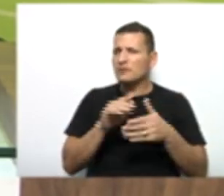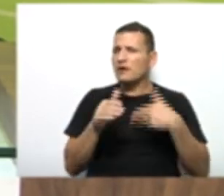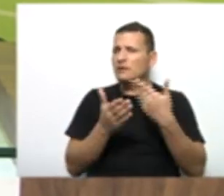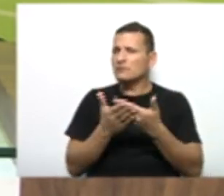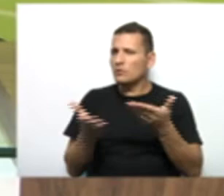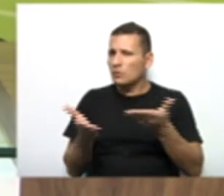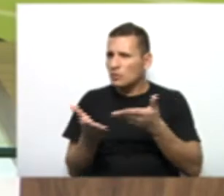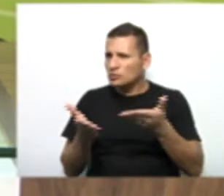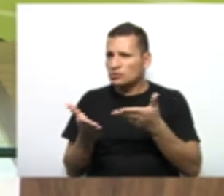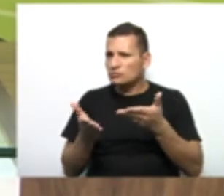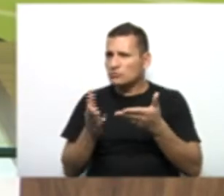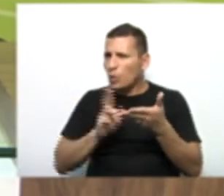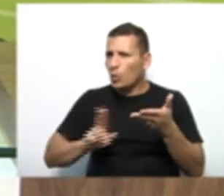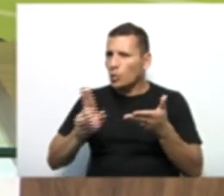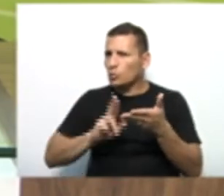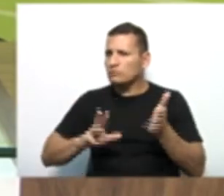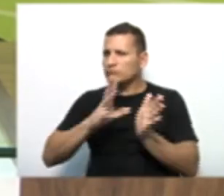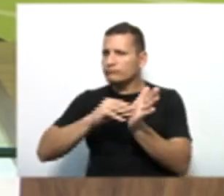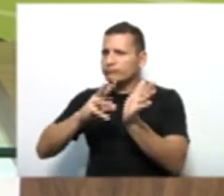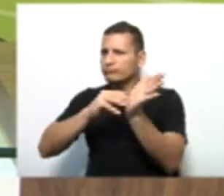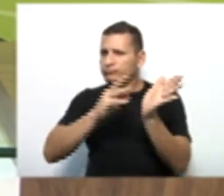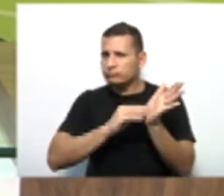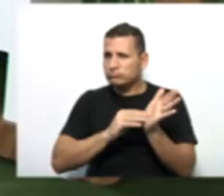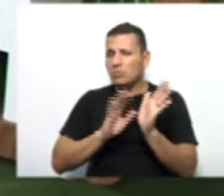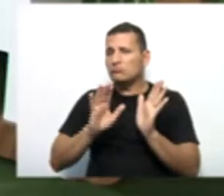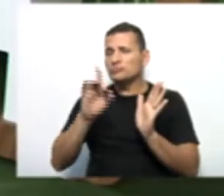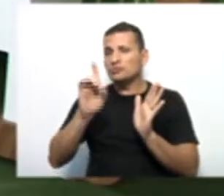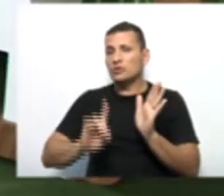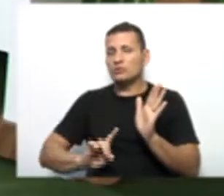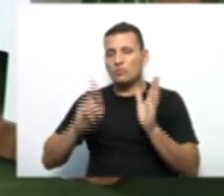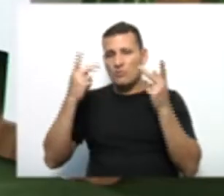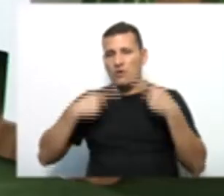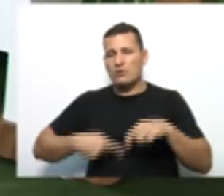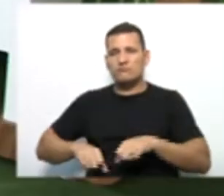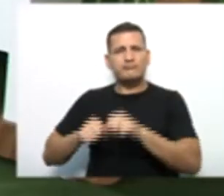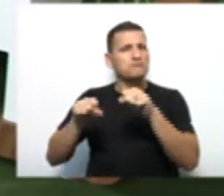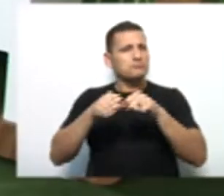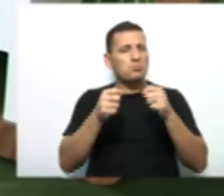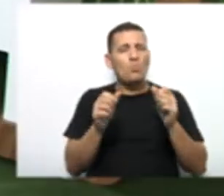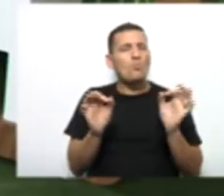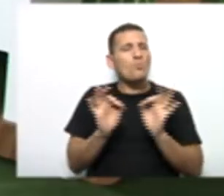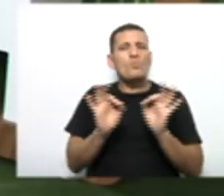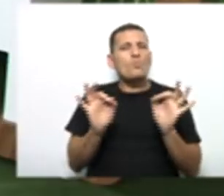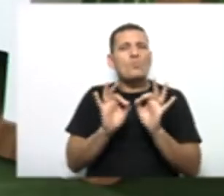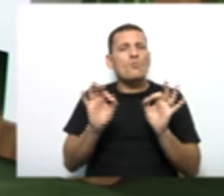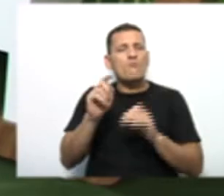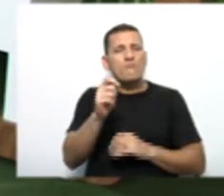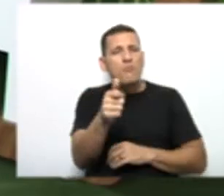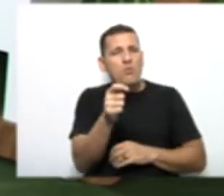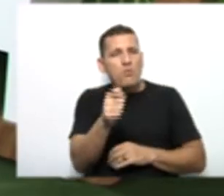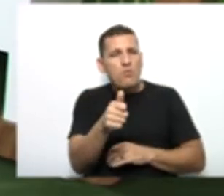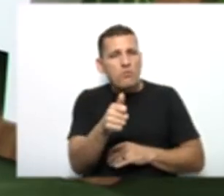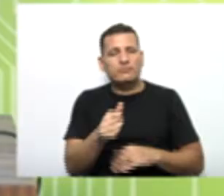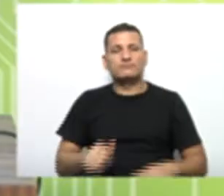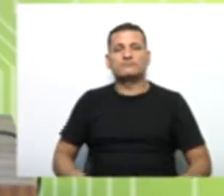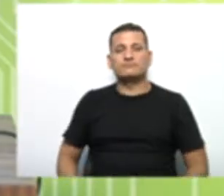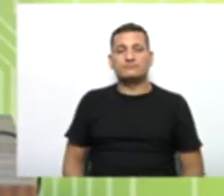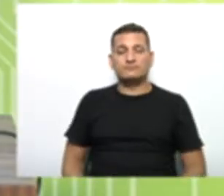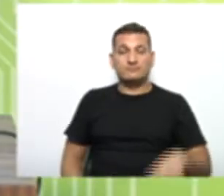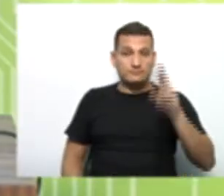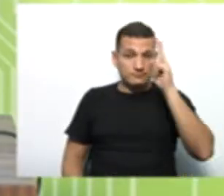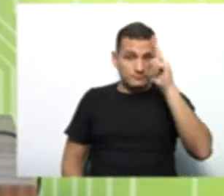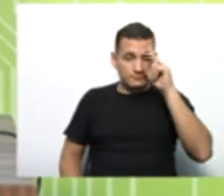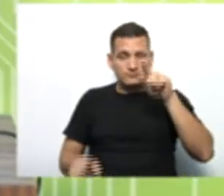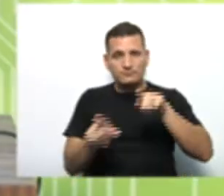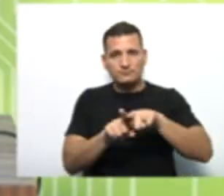casos de violações de direitos humanos no mundo. Exatamente, professor. E acho até interessante, porque a gente vai lembrar também que nós falamos nas nossas